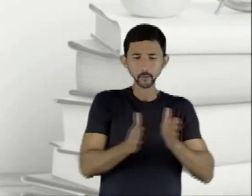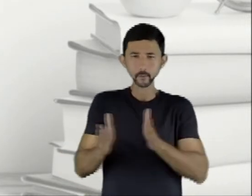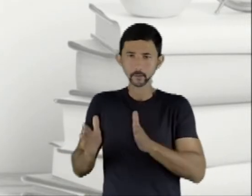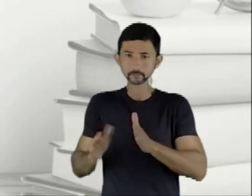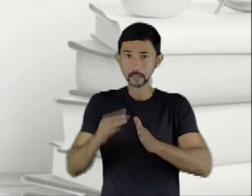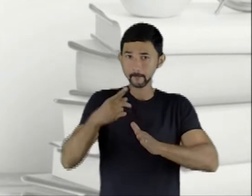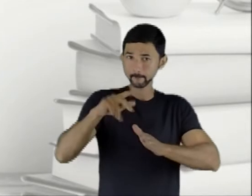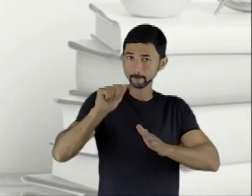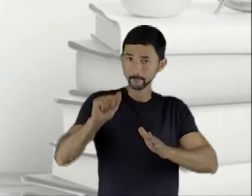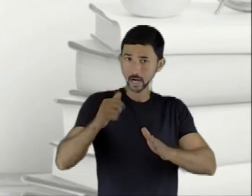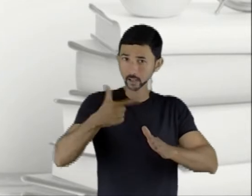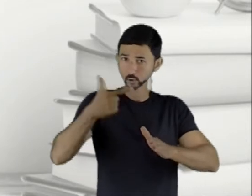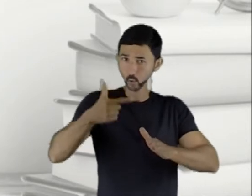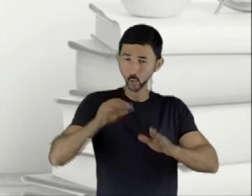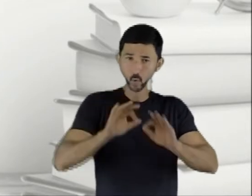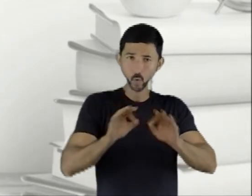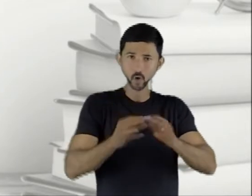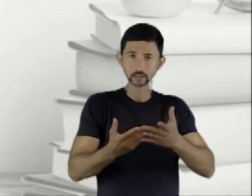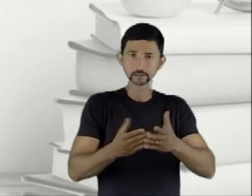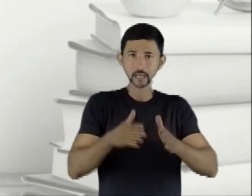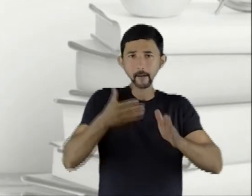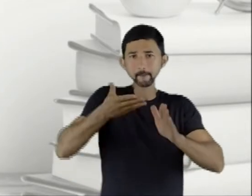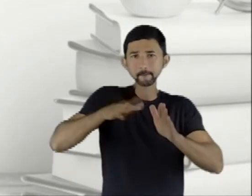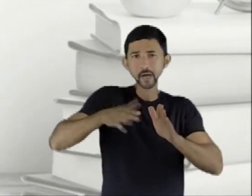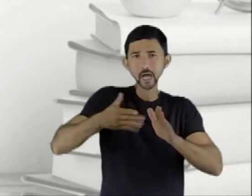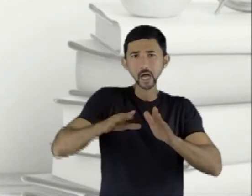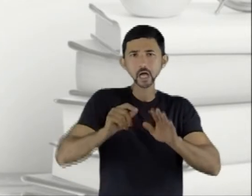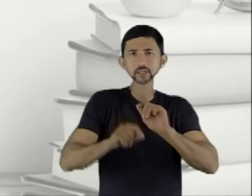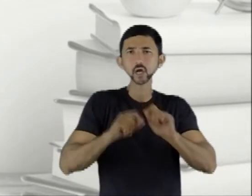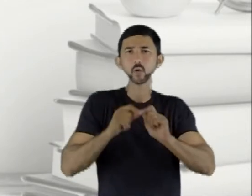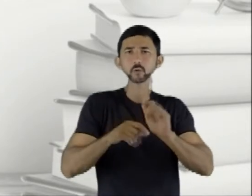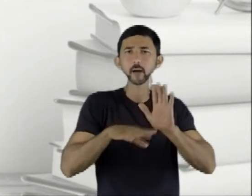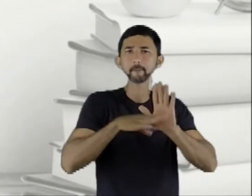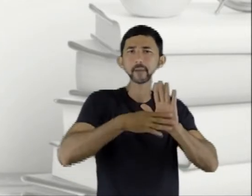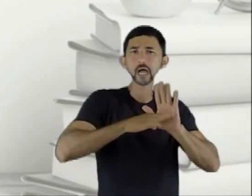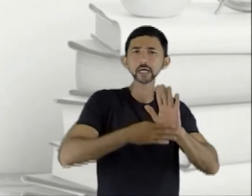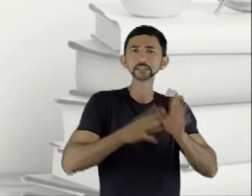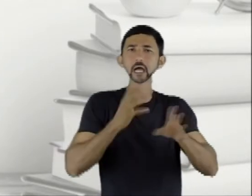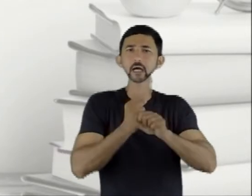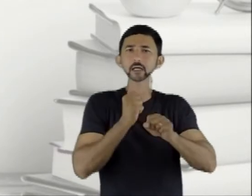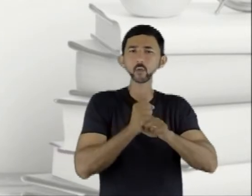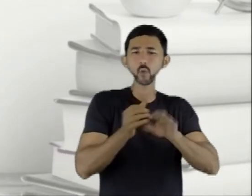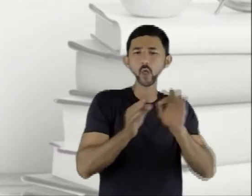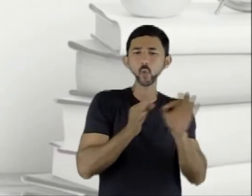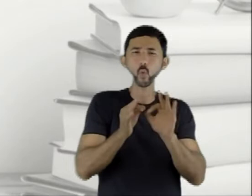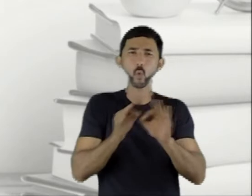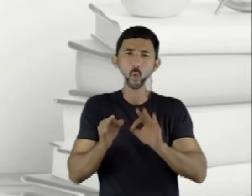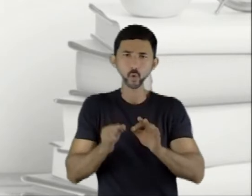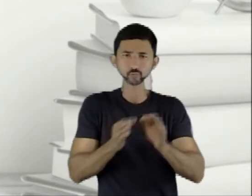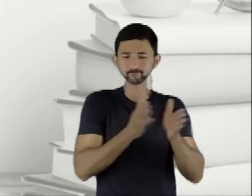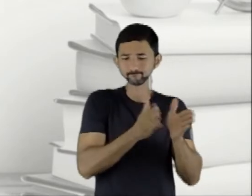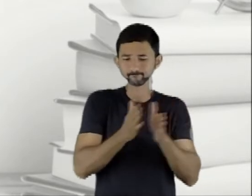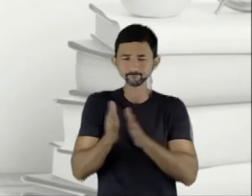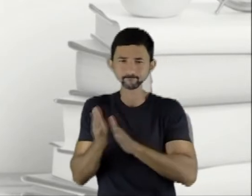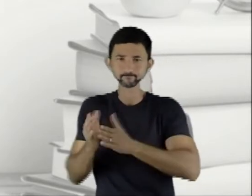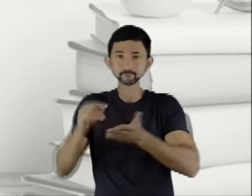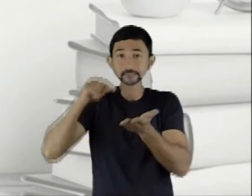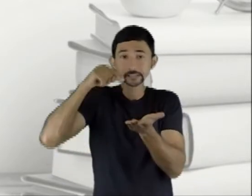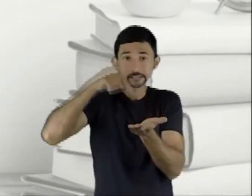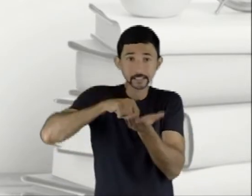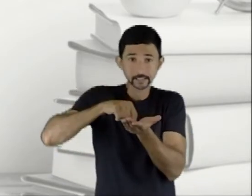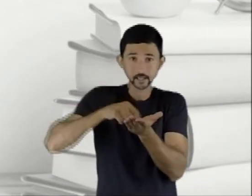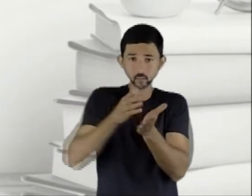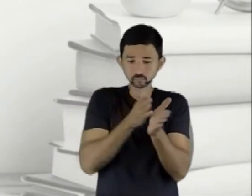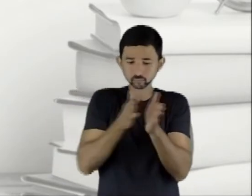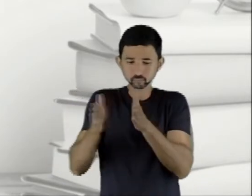par, a mediana é calculada por meio da média aritmética dos termos centrais,